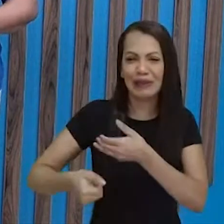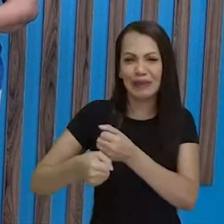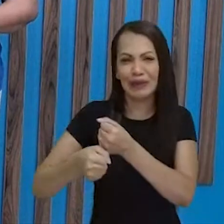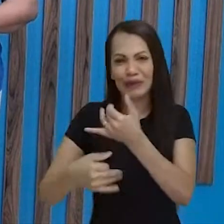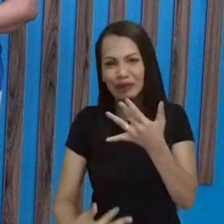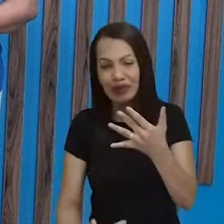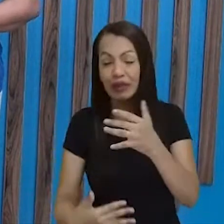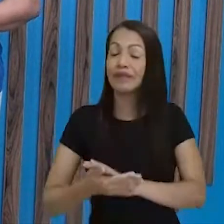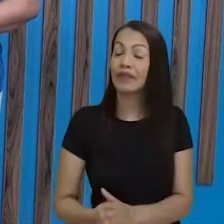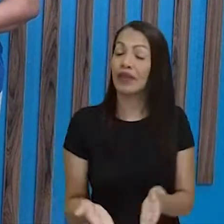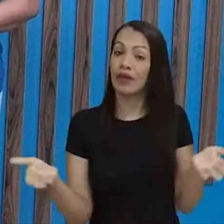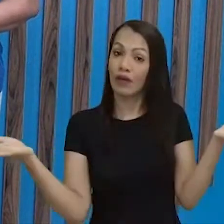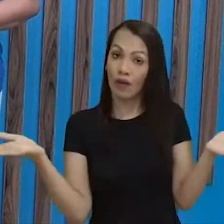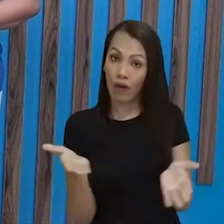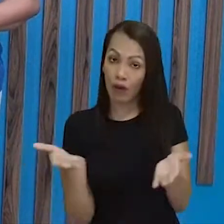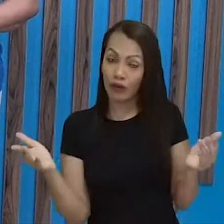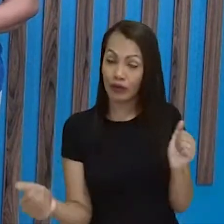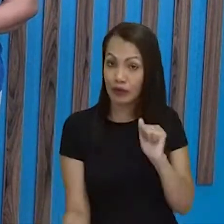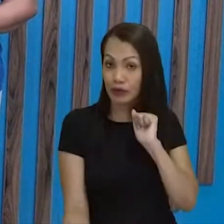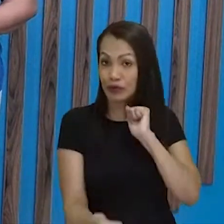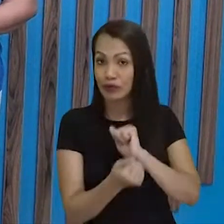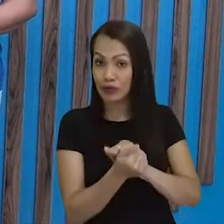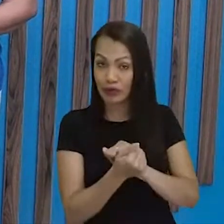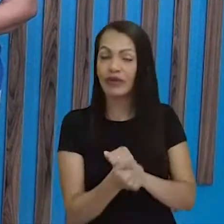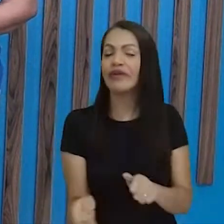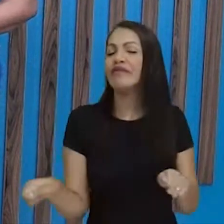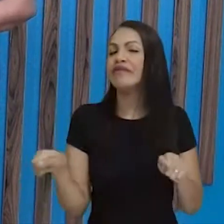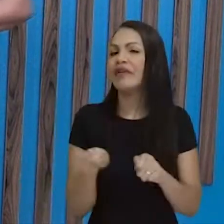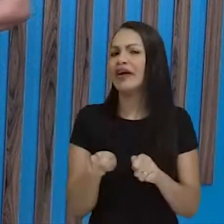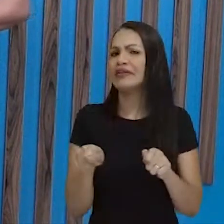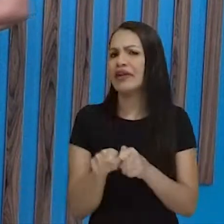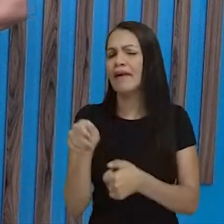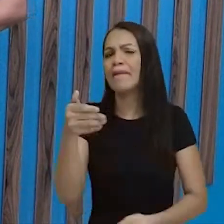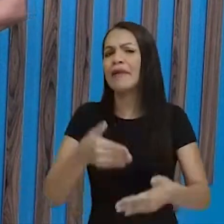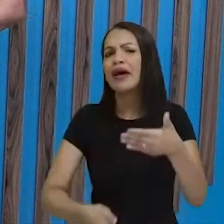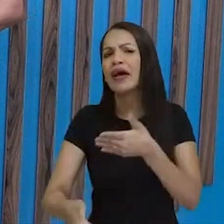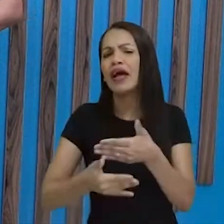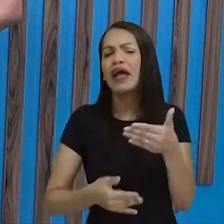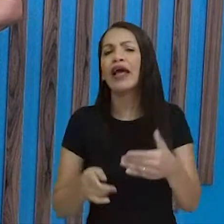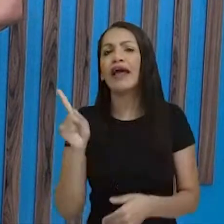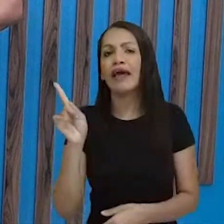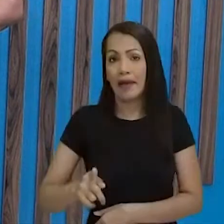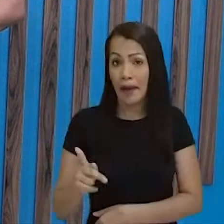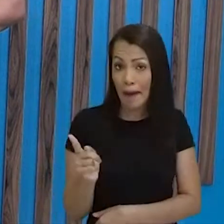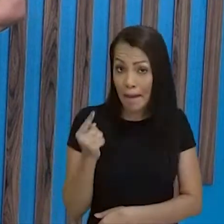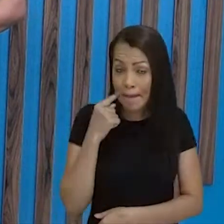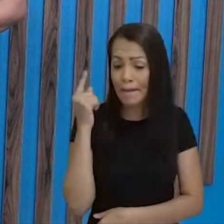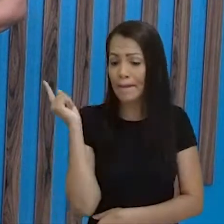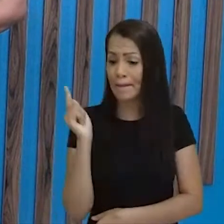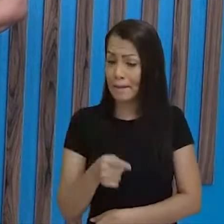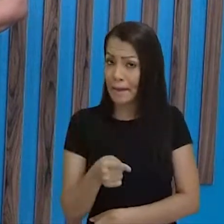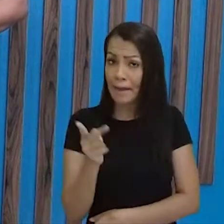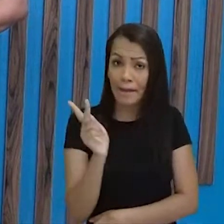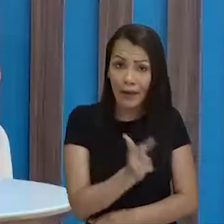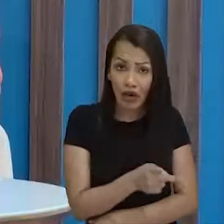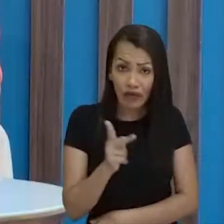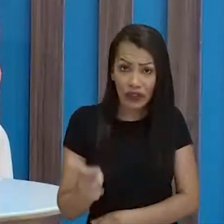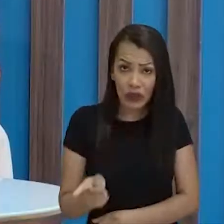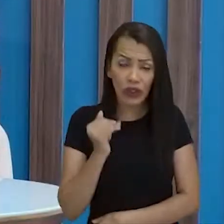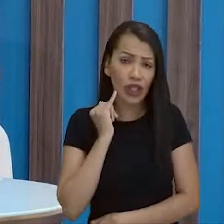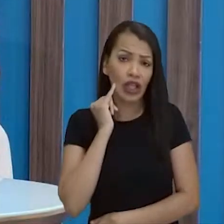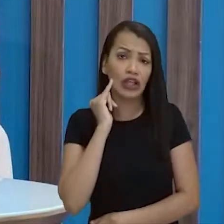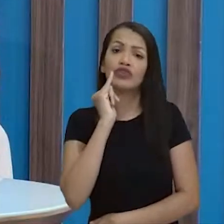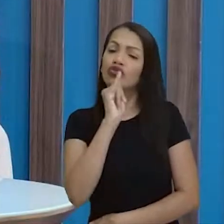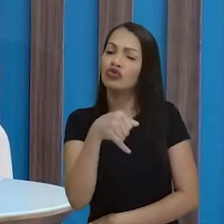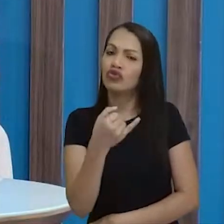hoje, quem está comigo para fazer esta mediação é a professora Josi. Tudo bem, professora Josi? Tudo